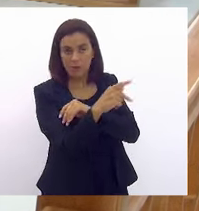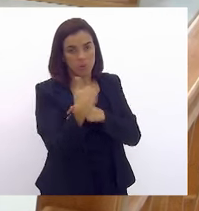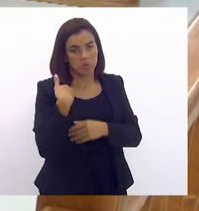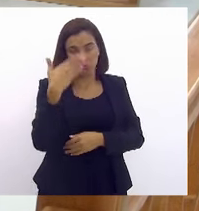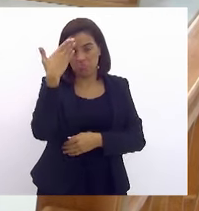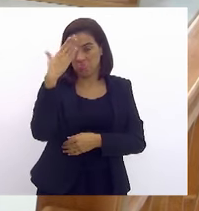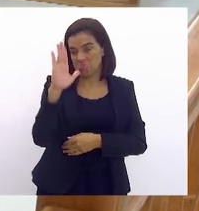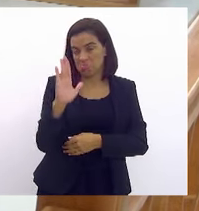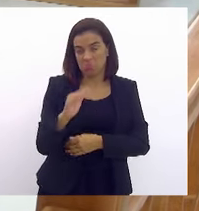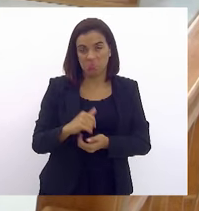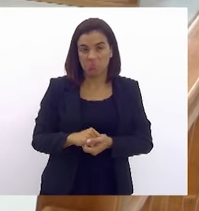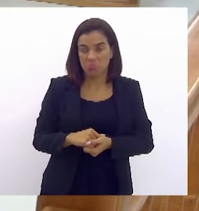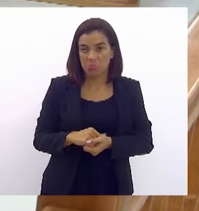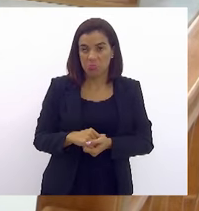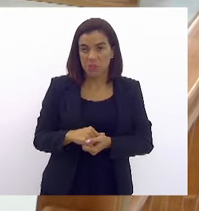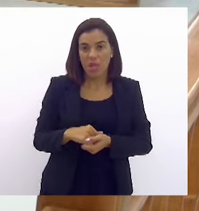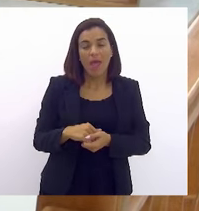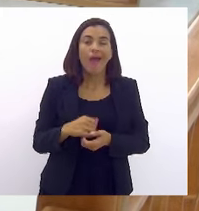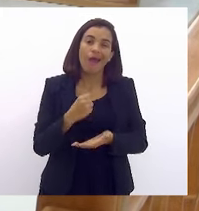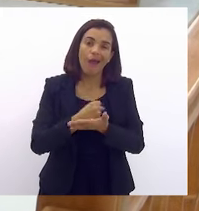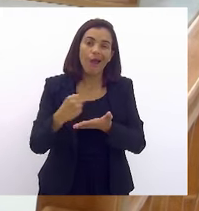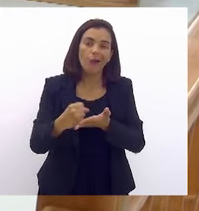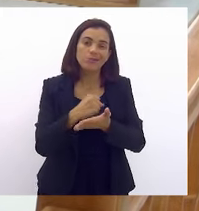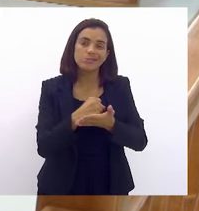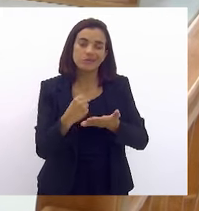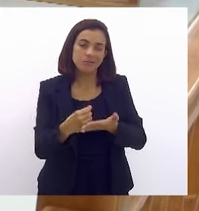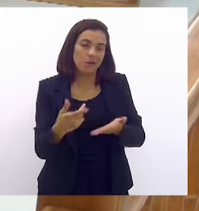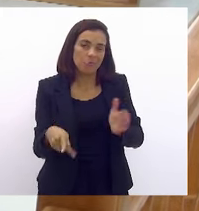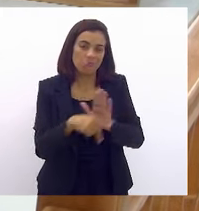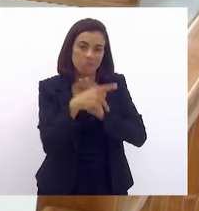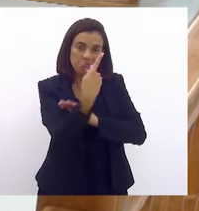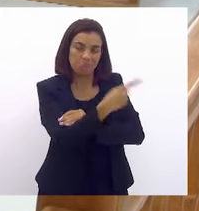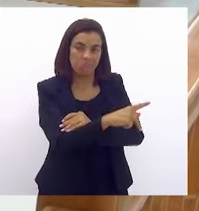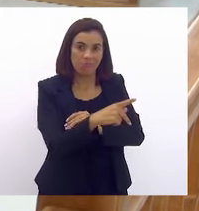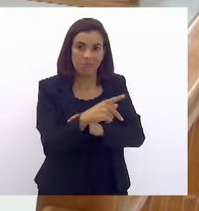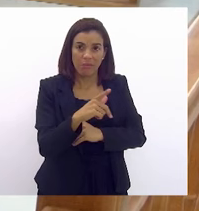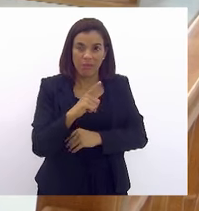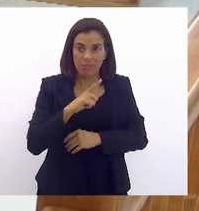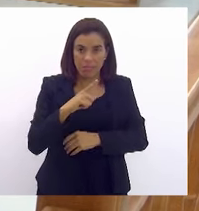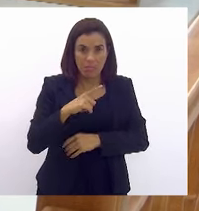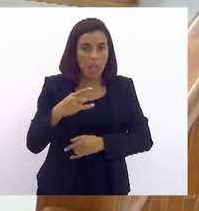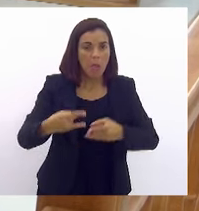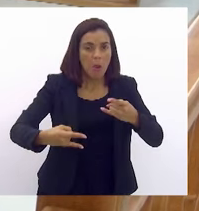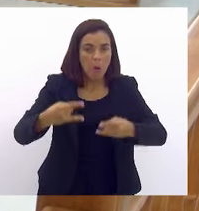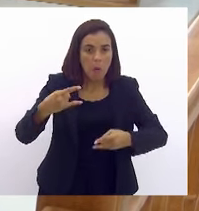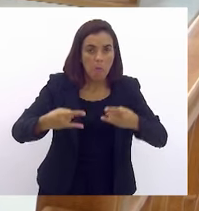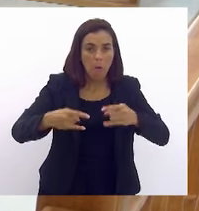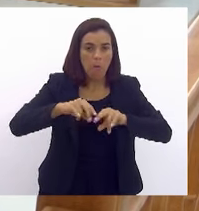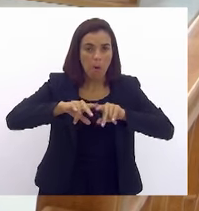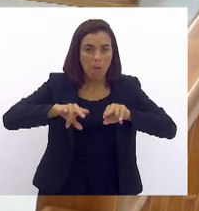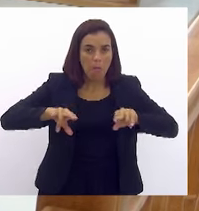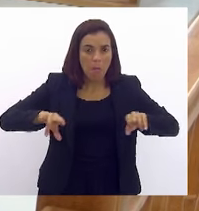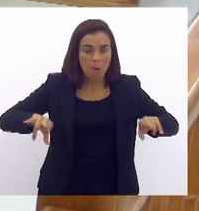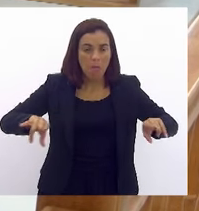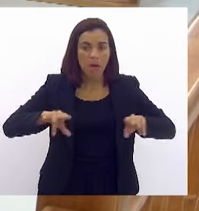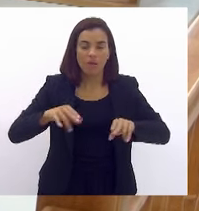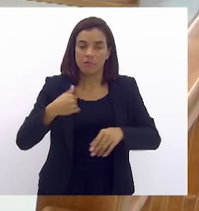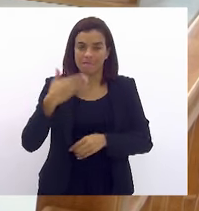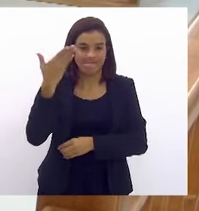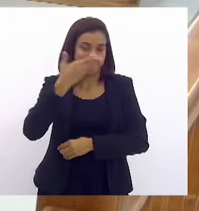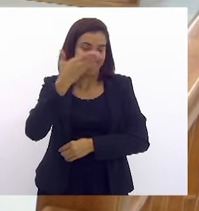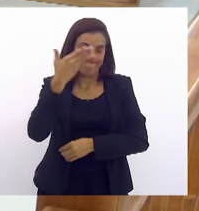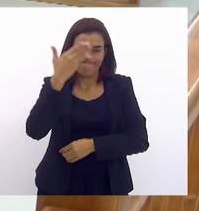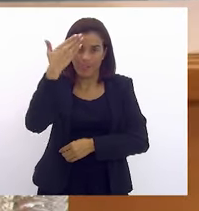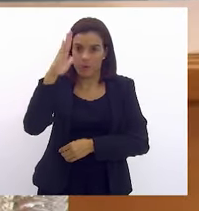te ao dizer. Ao fim da concessão dele. Então, eu acredito que tenha. Tem robô, tem, enfim, uma série de... Mas eu não sei te informar